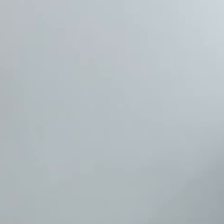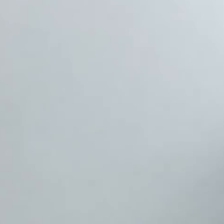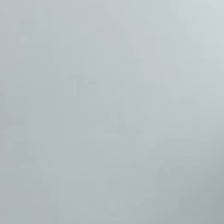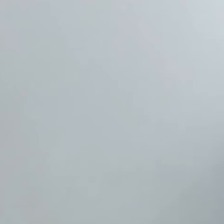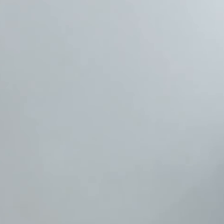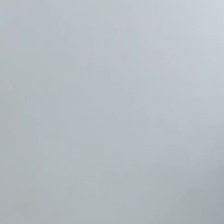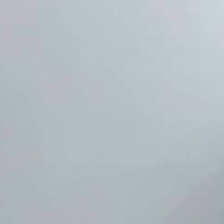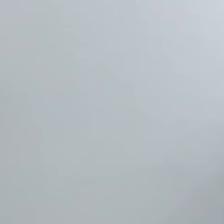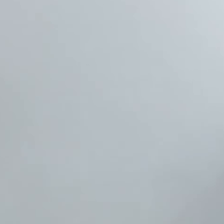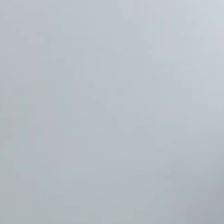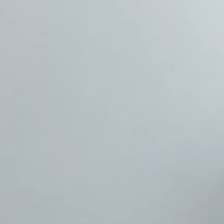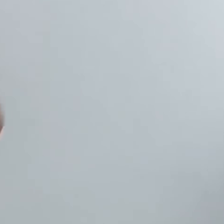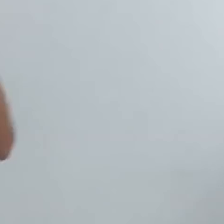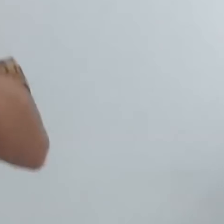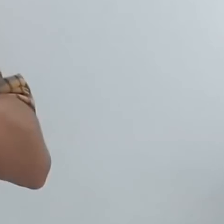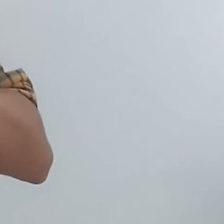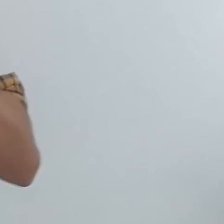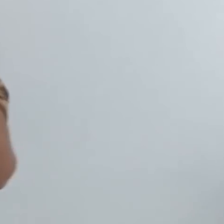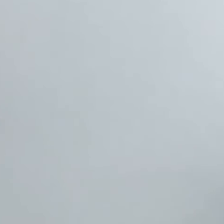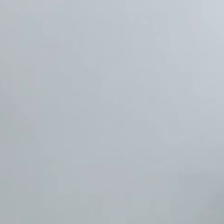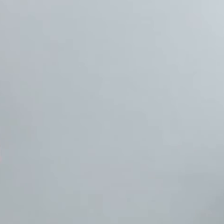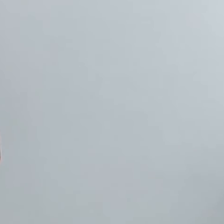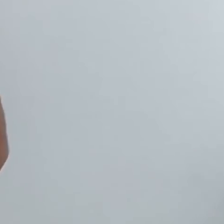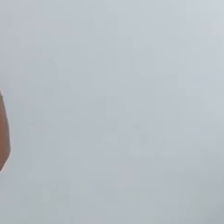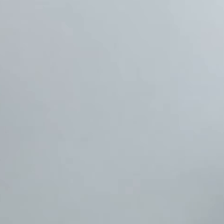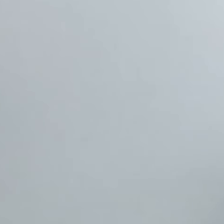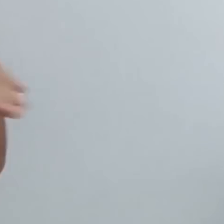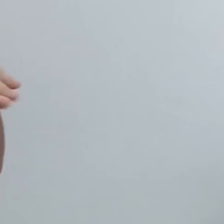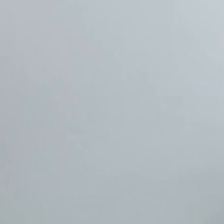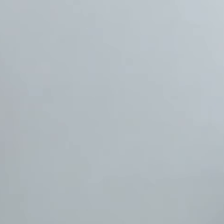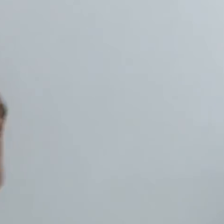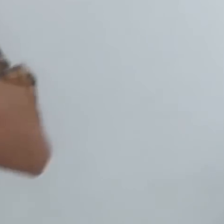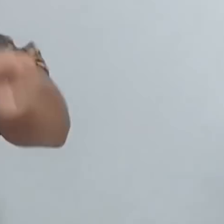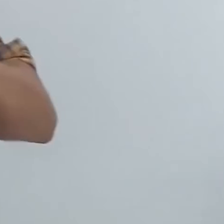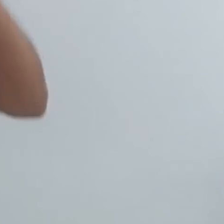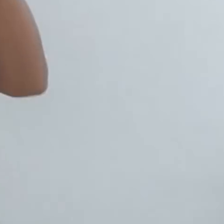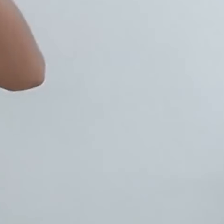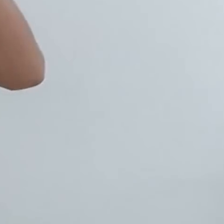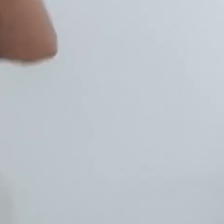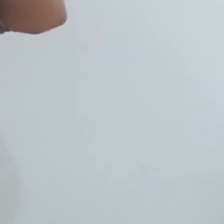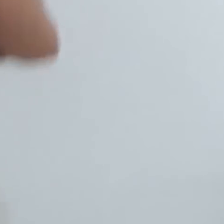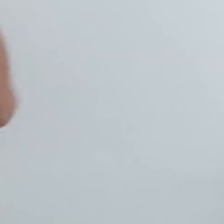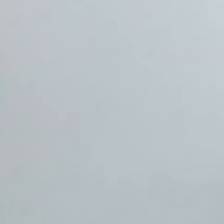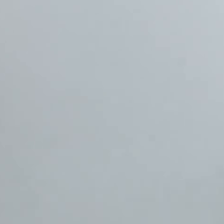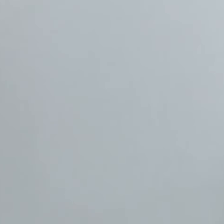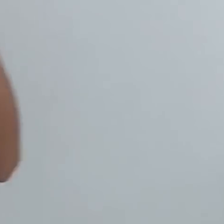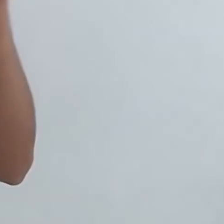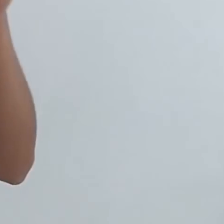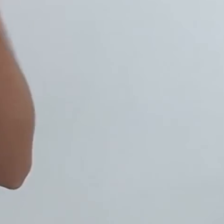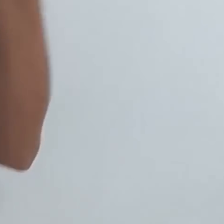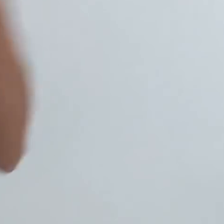Bem, pessoal, o programa Libras em Casa acabou, chegou ao fim, mas não tem problema. Na